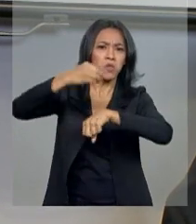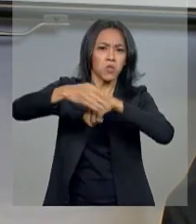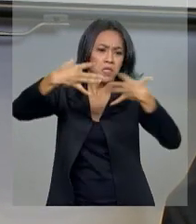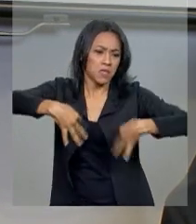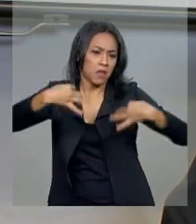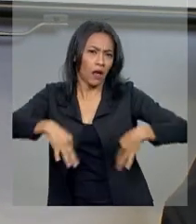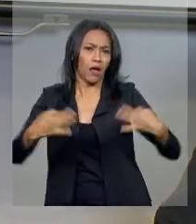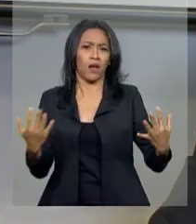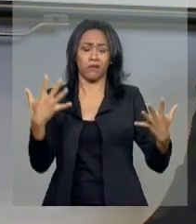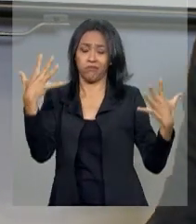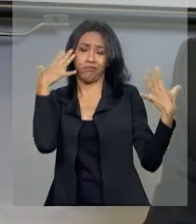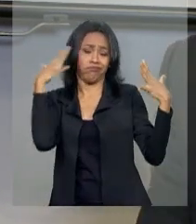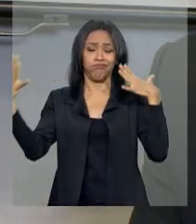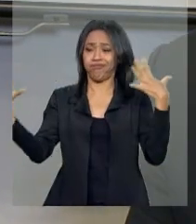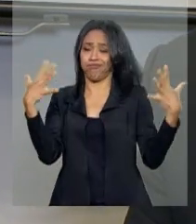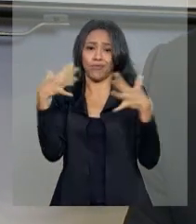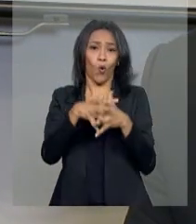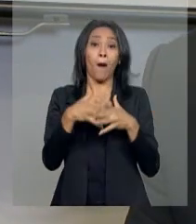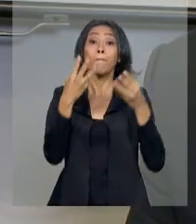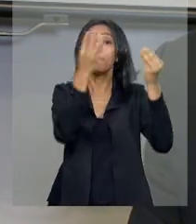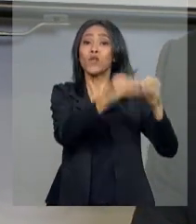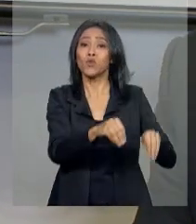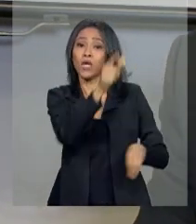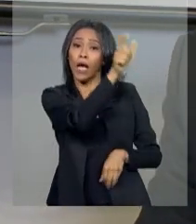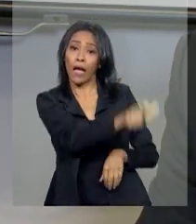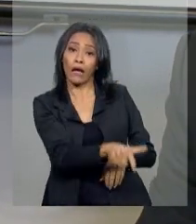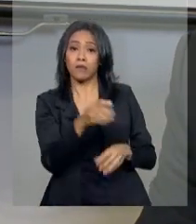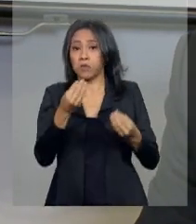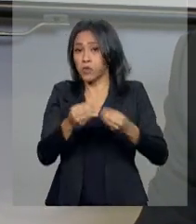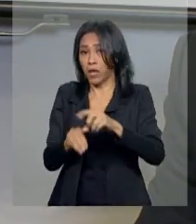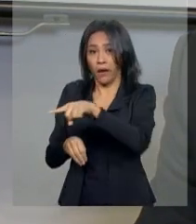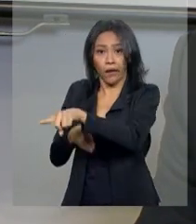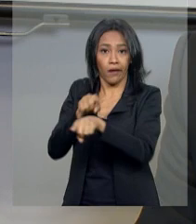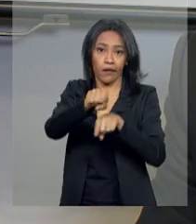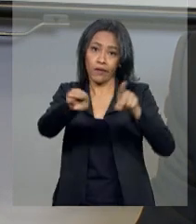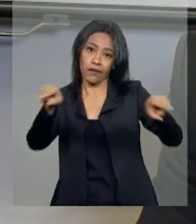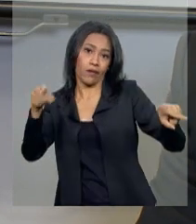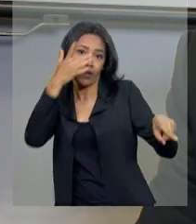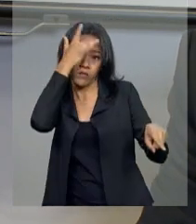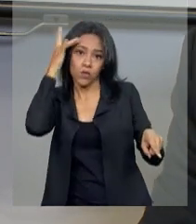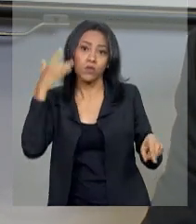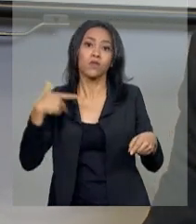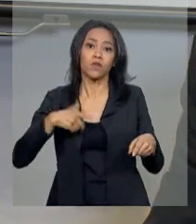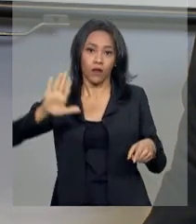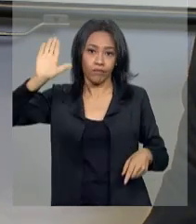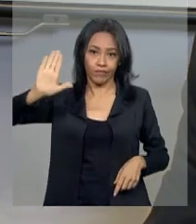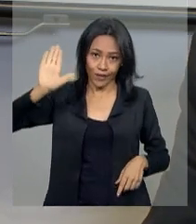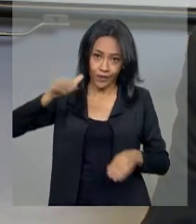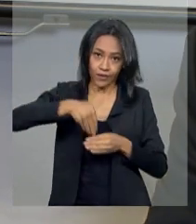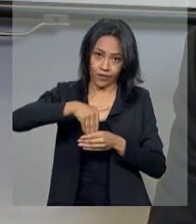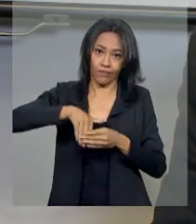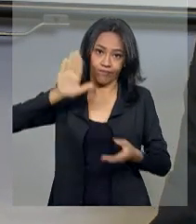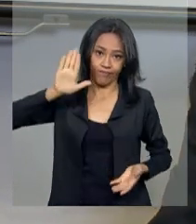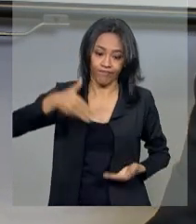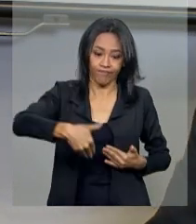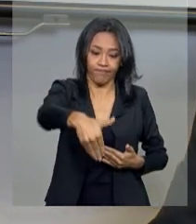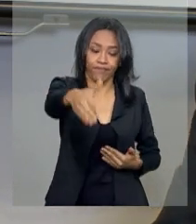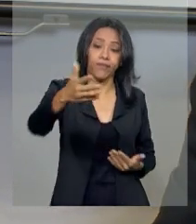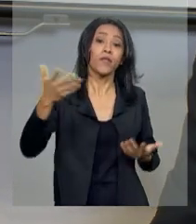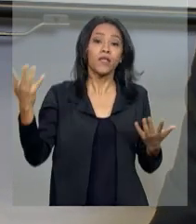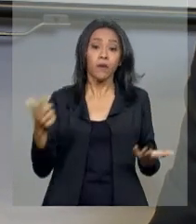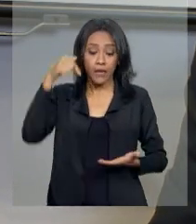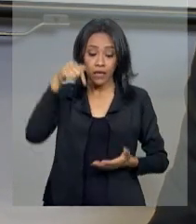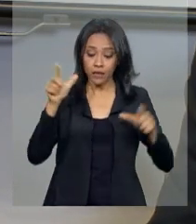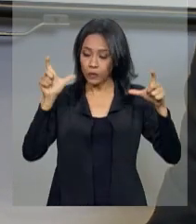prejudiquem esse ou aquele outro candidato, candidatura, ou mesmo o andamento das eleições. Então, esse centro vai